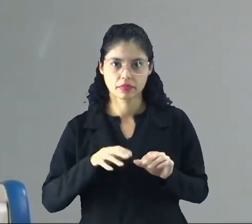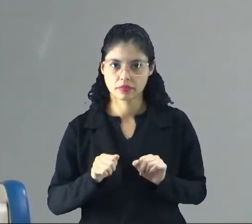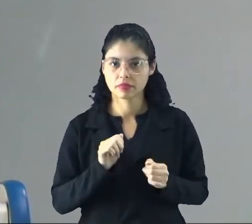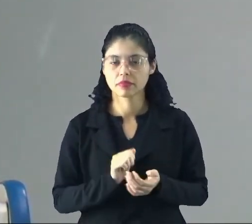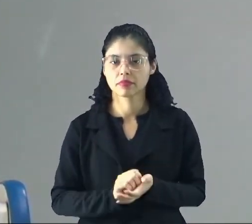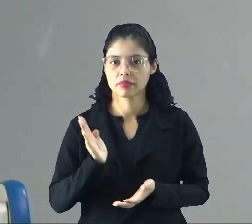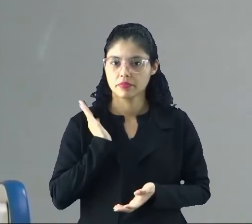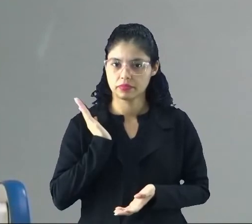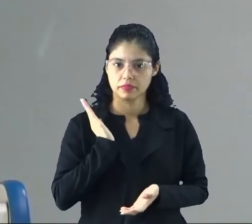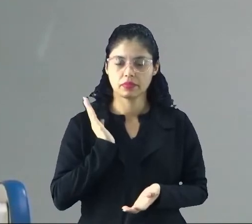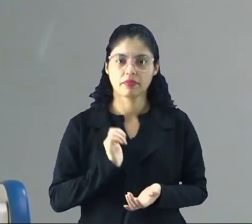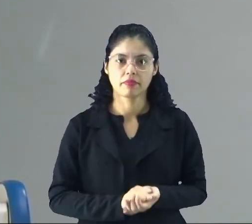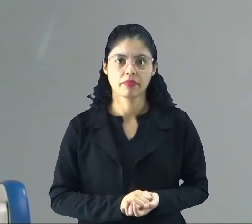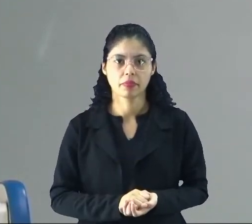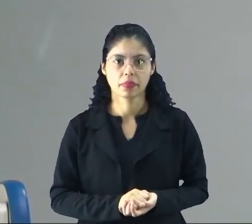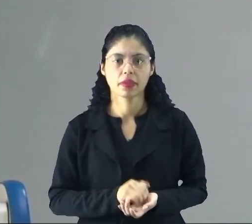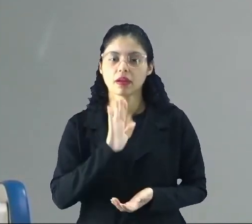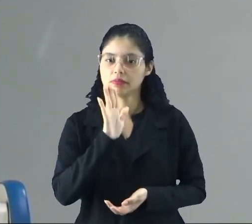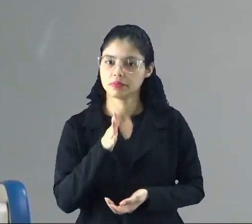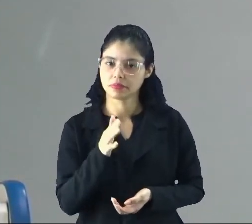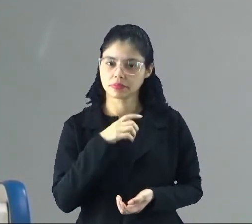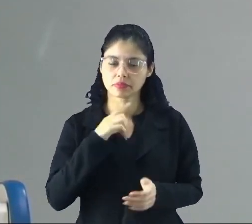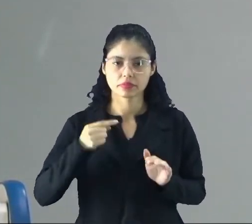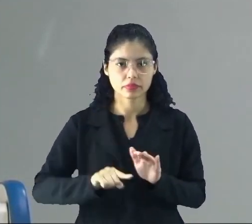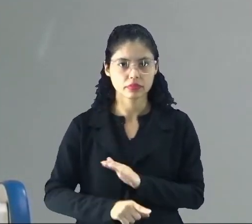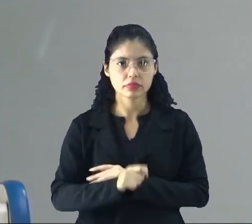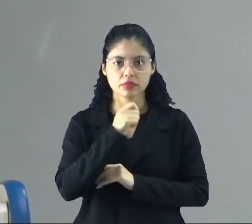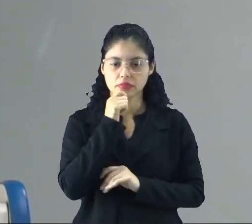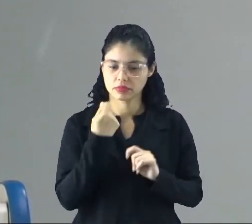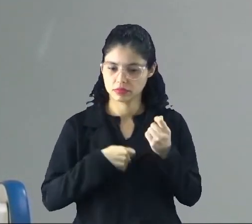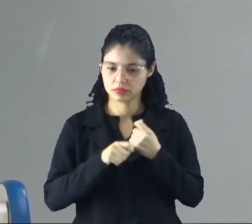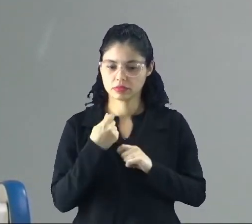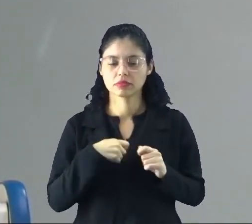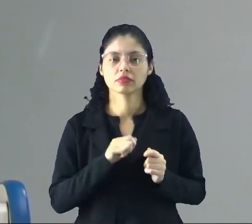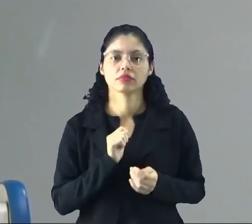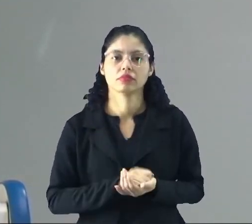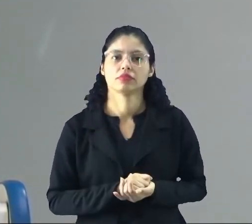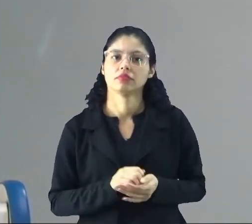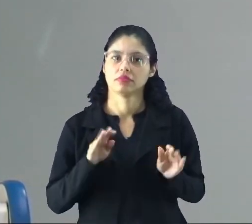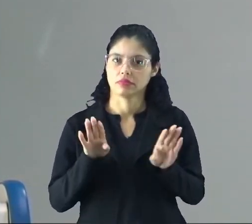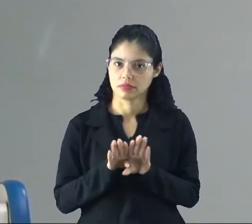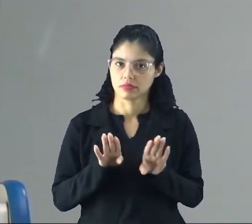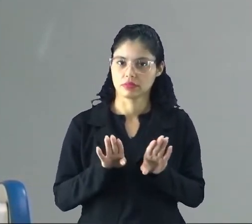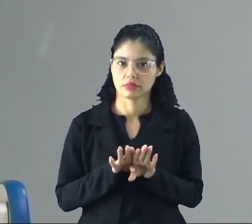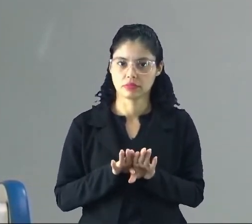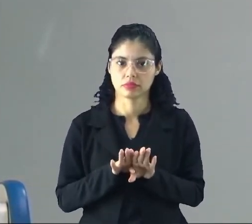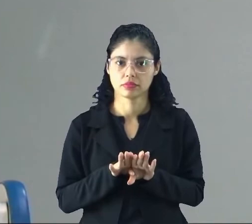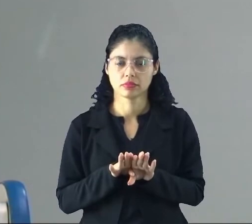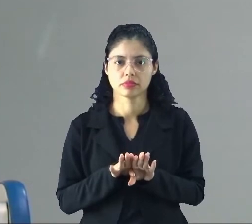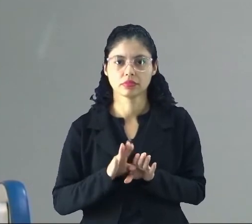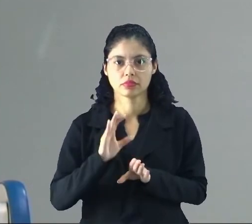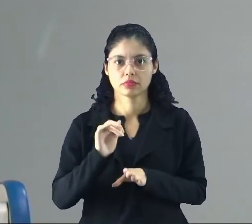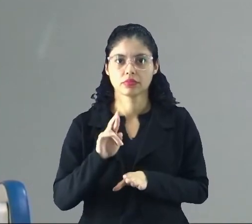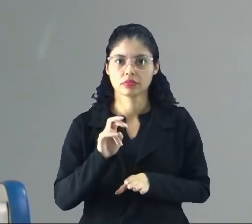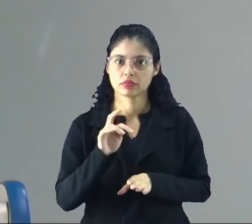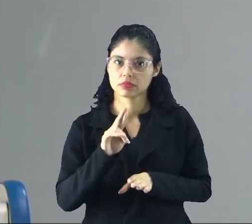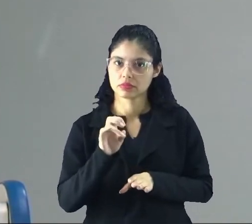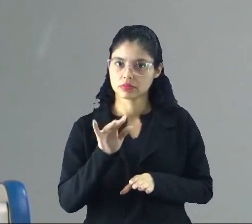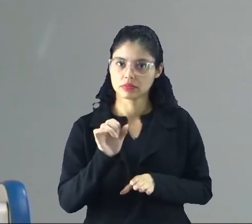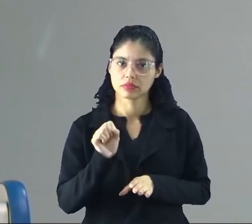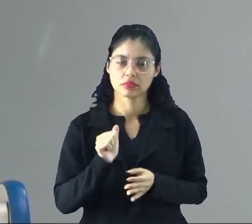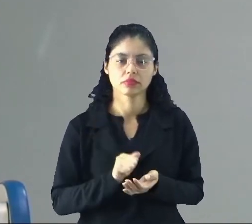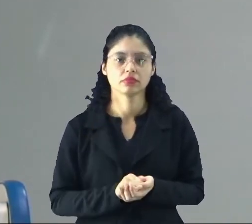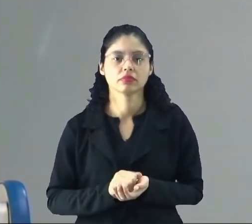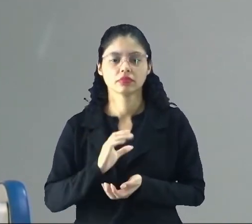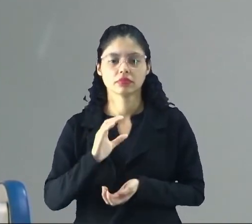uma classe abastada, que já emergia economicamente, e também, né, os sans-culottes, os camponeses,